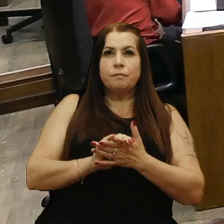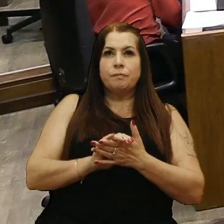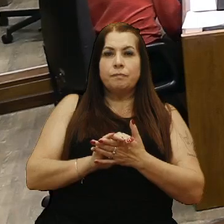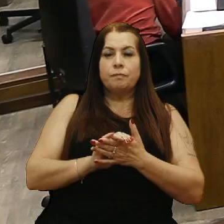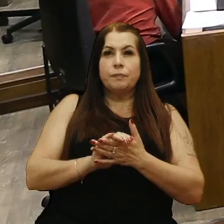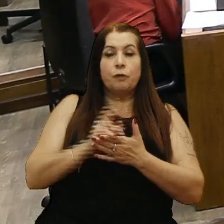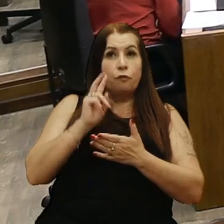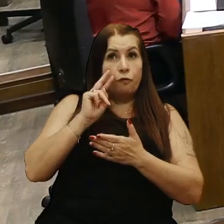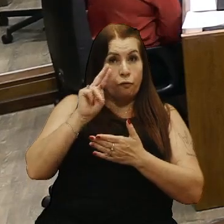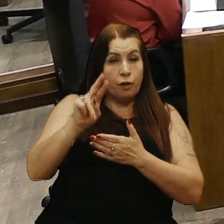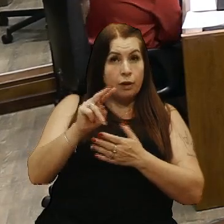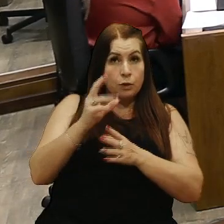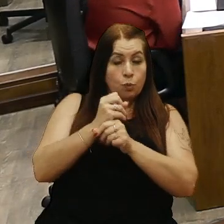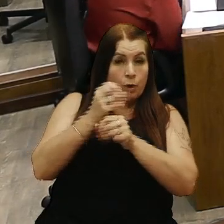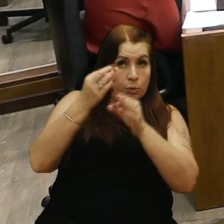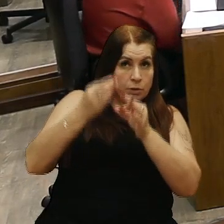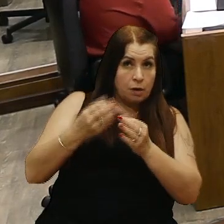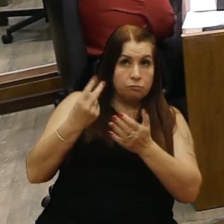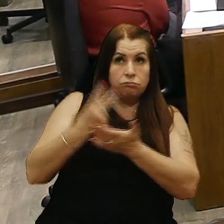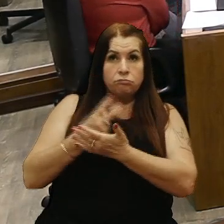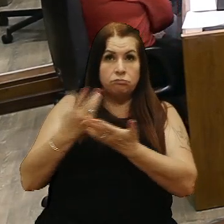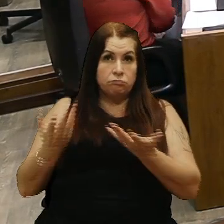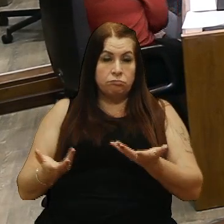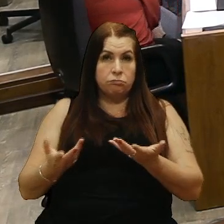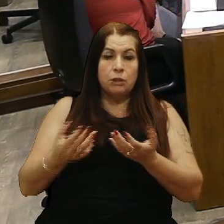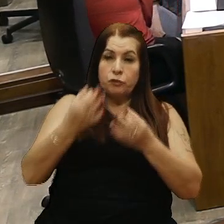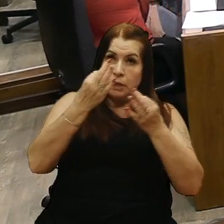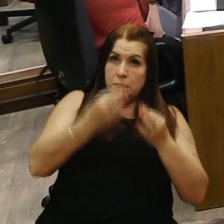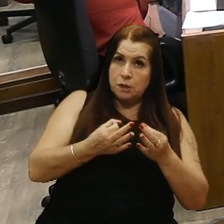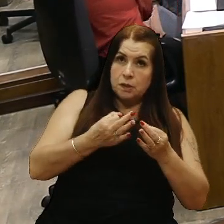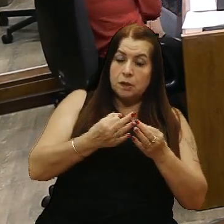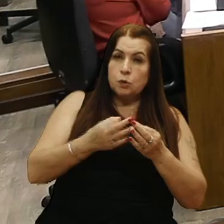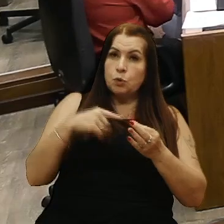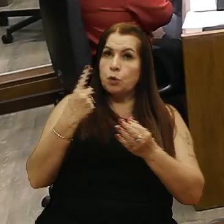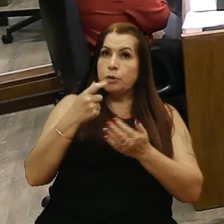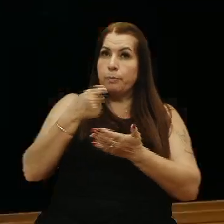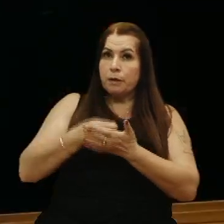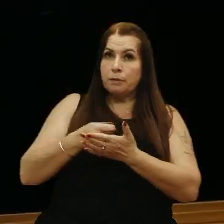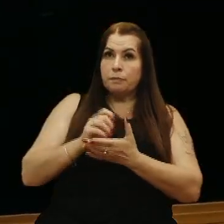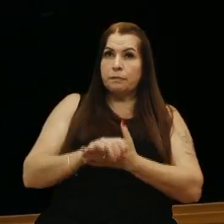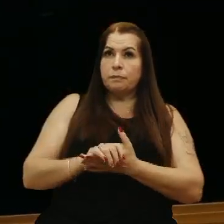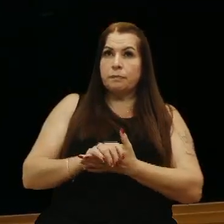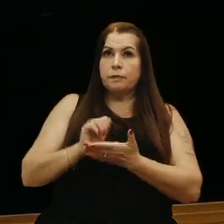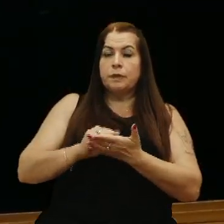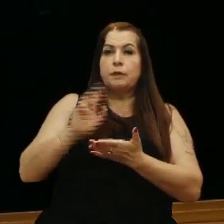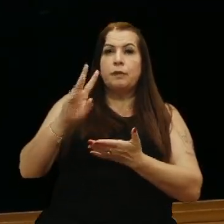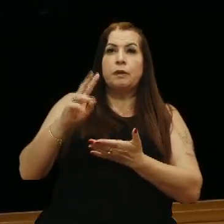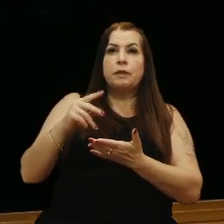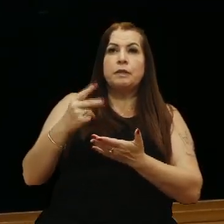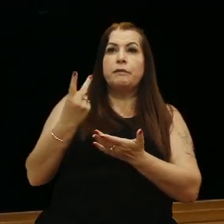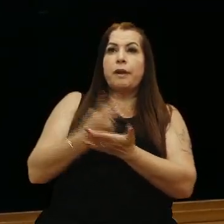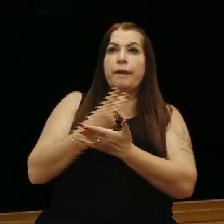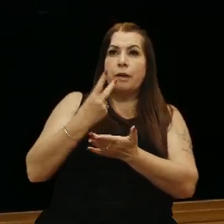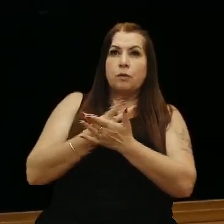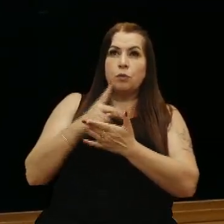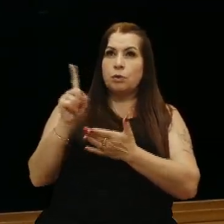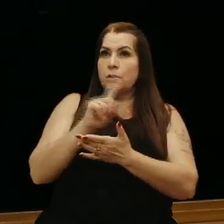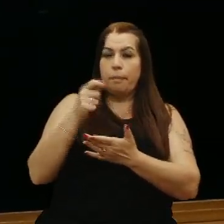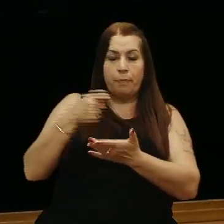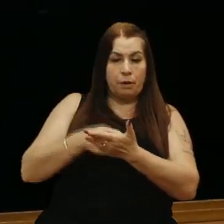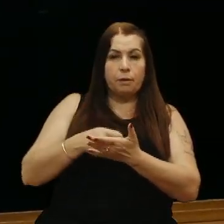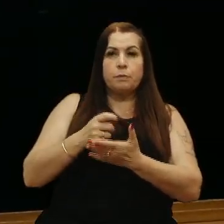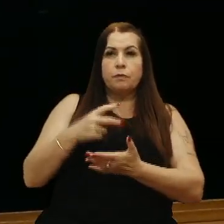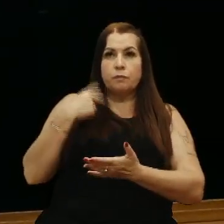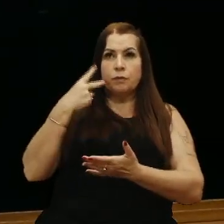uma verificação se o cálculo está certo ou está errado. Se estiver certo, que nós paguemos. Uma parte, vereador. Se estiver errado, que nós não paguemos. De